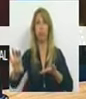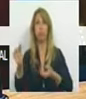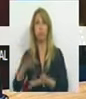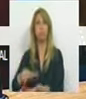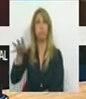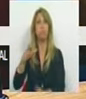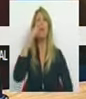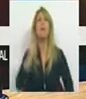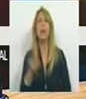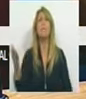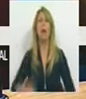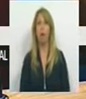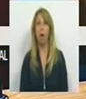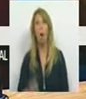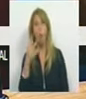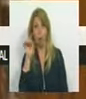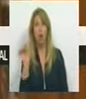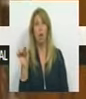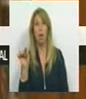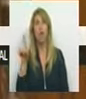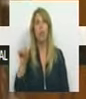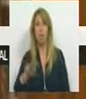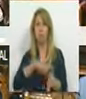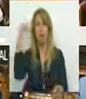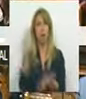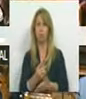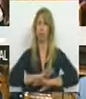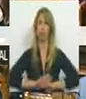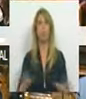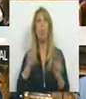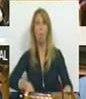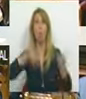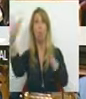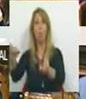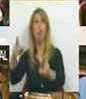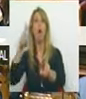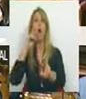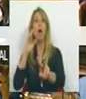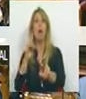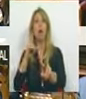será que também aqui vai ser derrotado e acabar por nacionalizar a banca em Portugal?